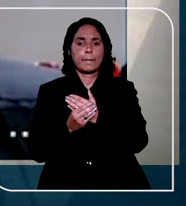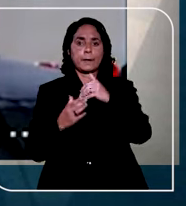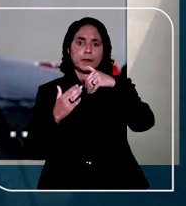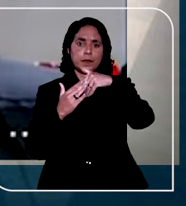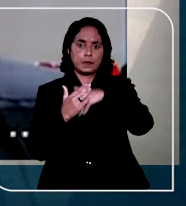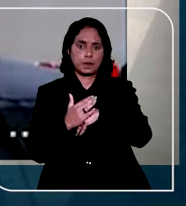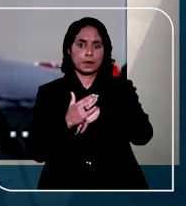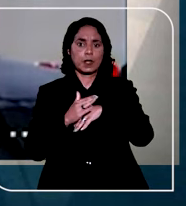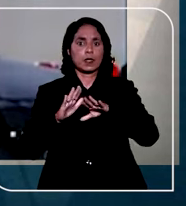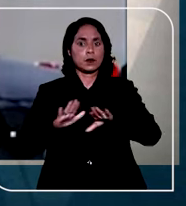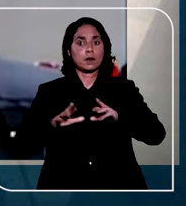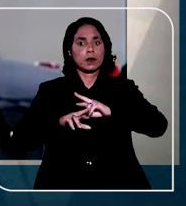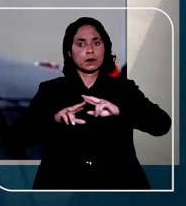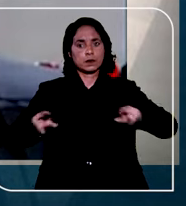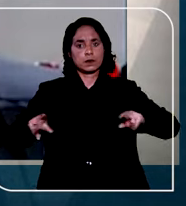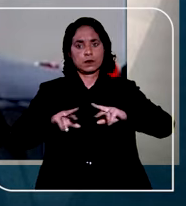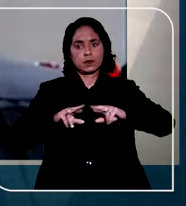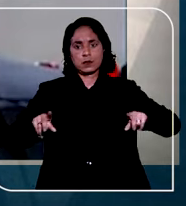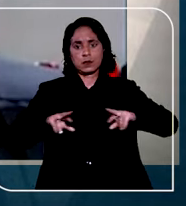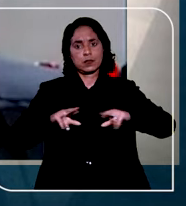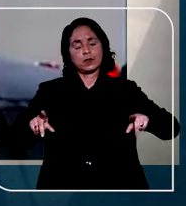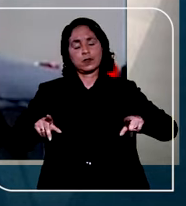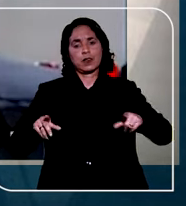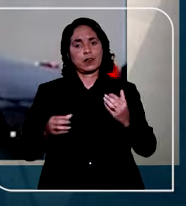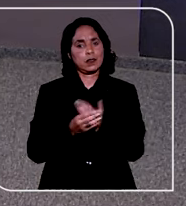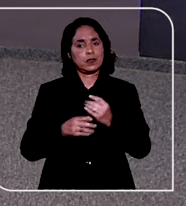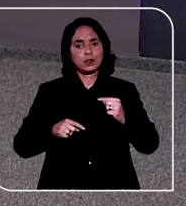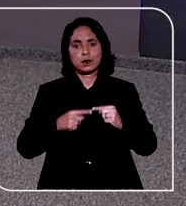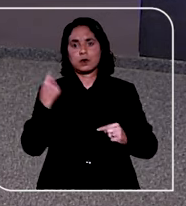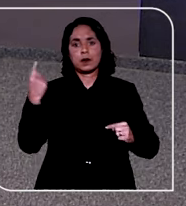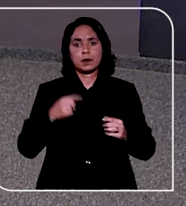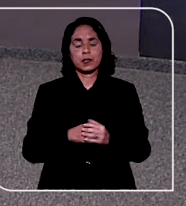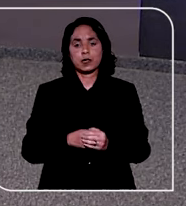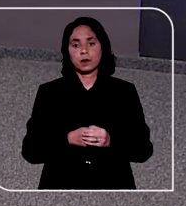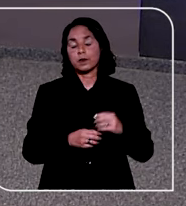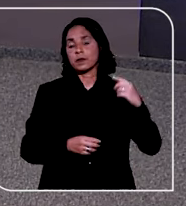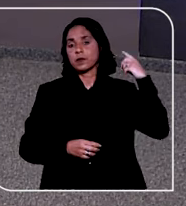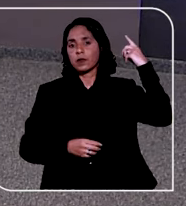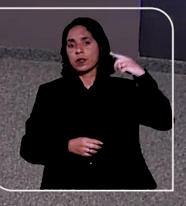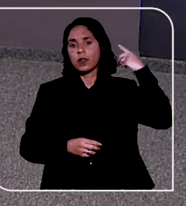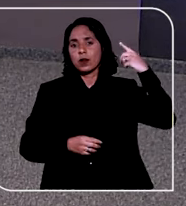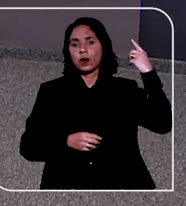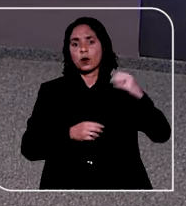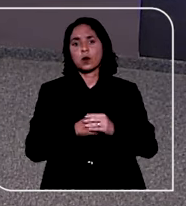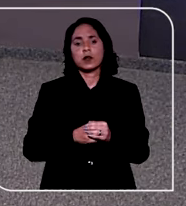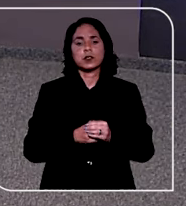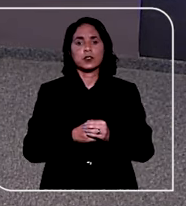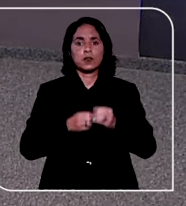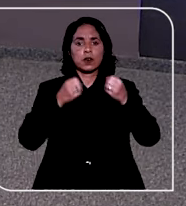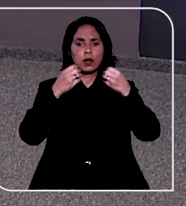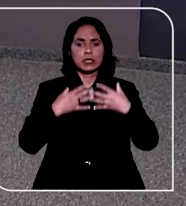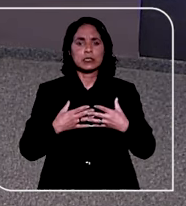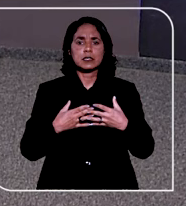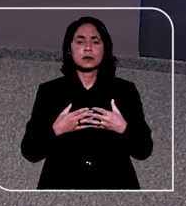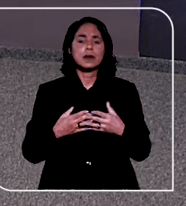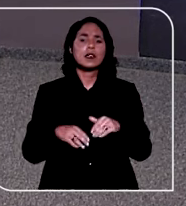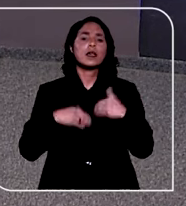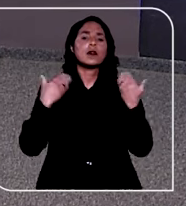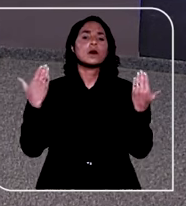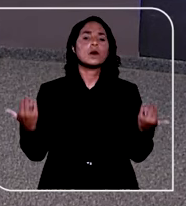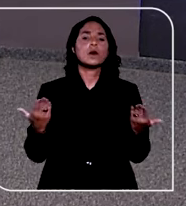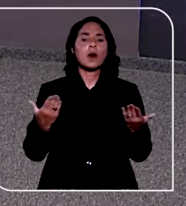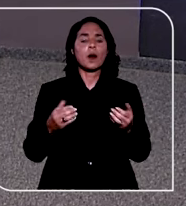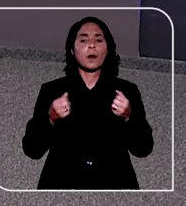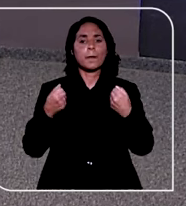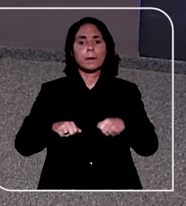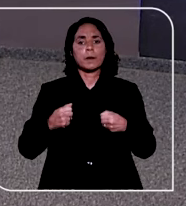disciplinando as relações inerentes a Ele o advogado Romulo SUS esclarece em qual situação é